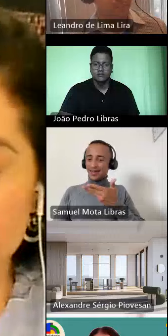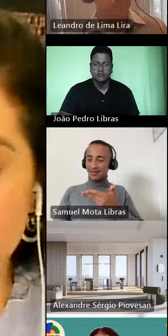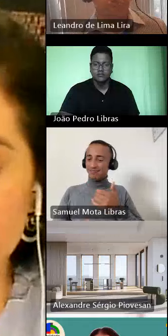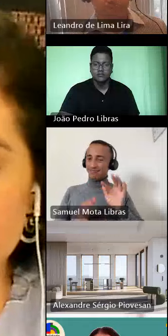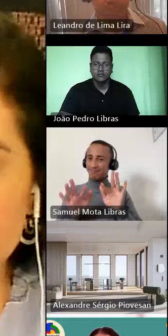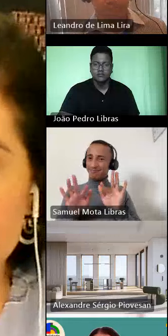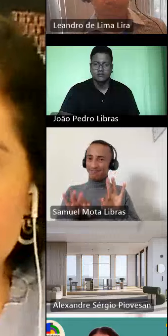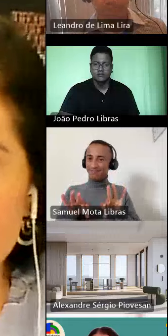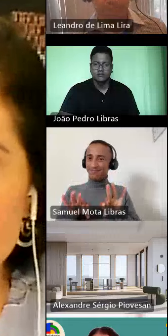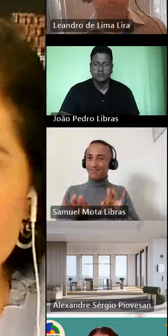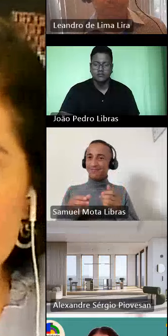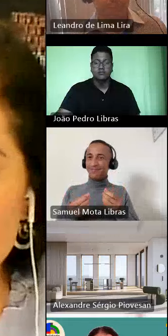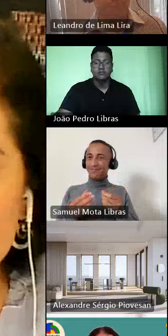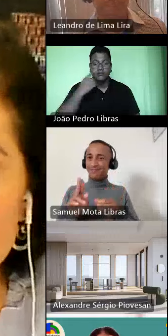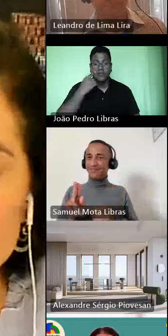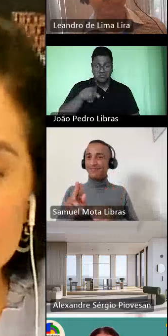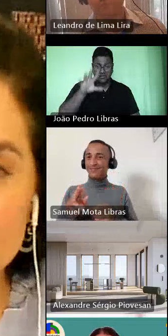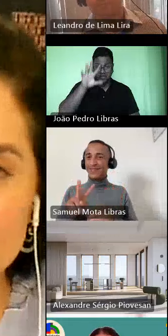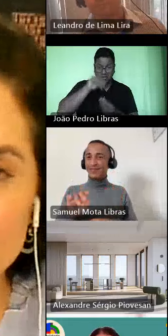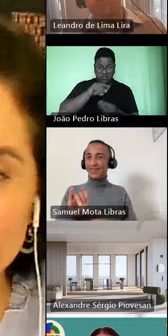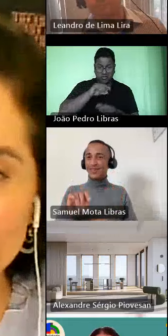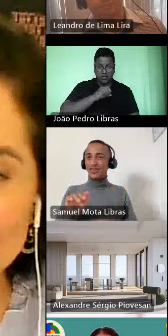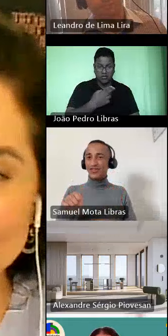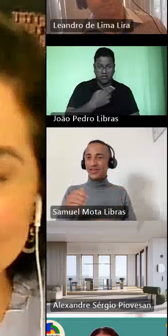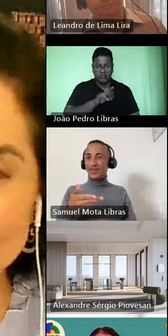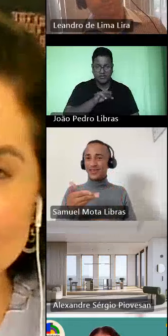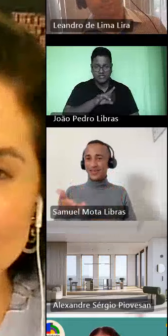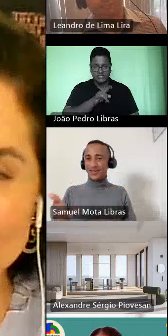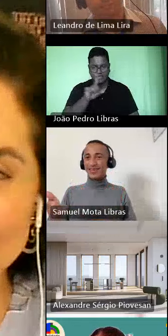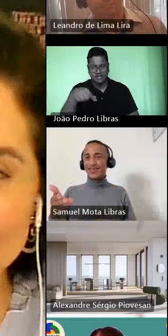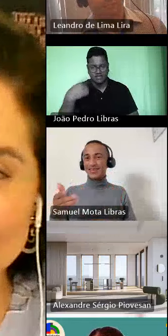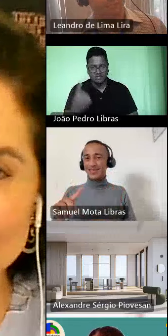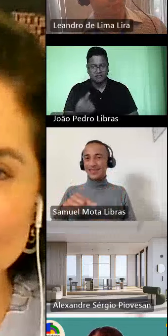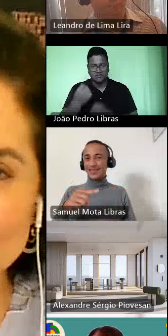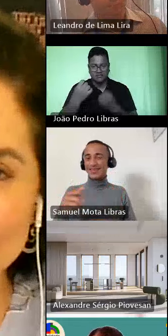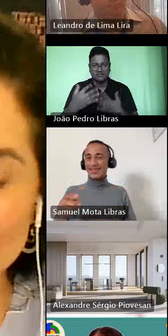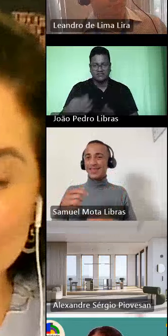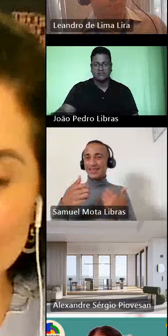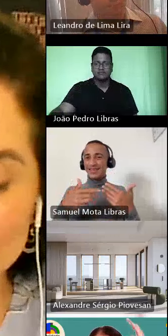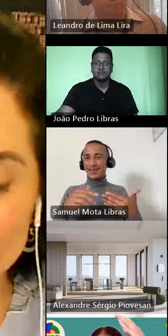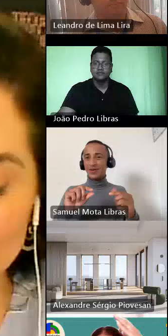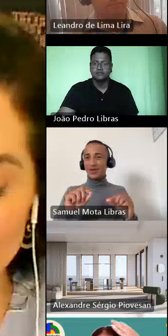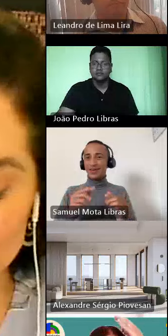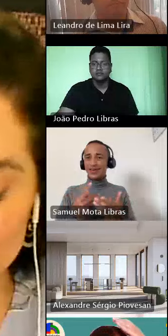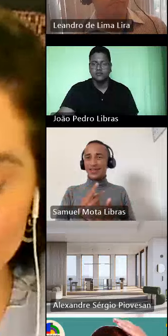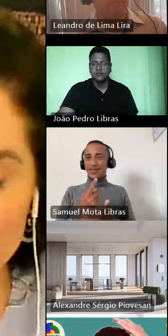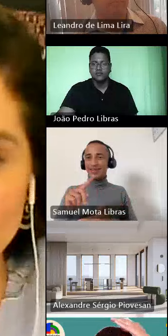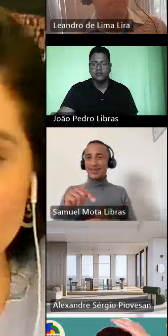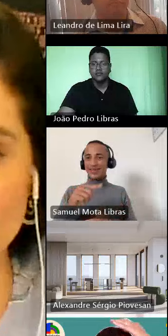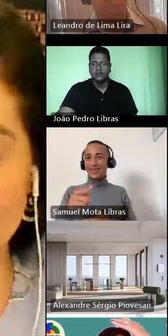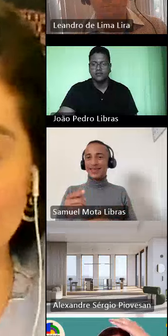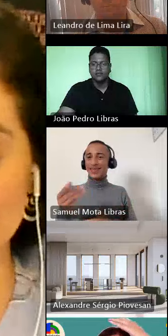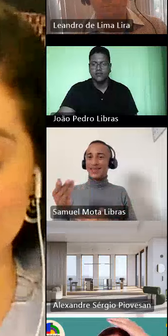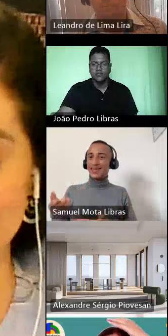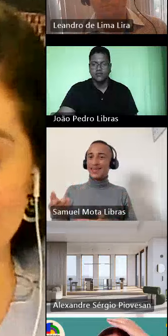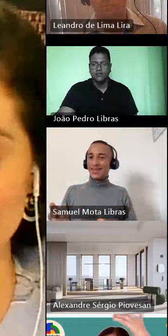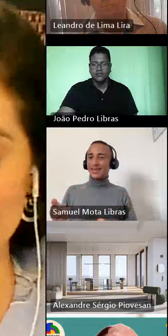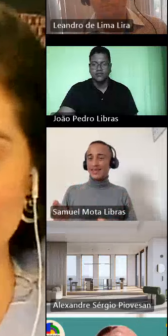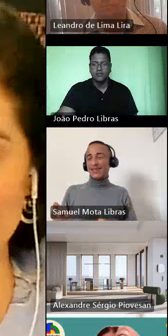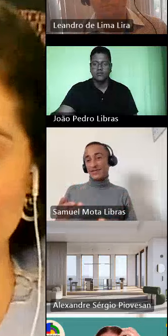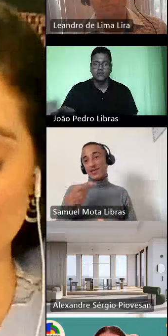fechamento e a gente dá o os próximos spoilers aqui do que que vai acontecer eu queria só destacar uma coisa você falando aí de documentar